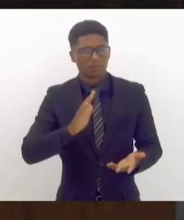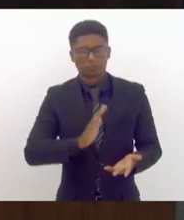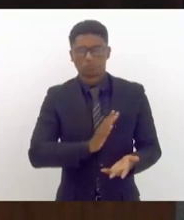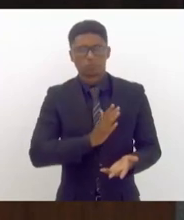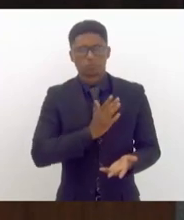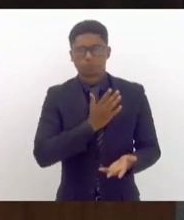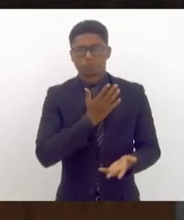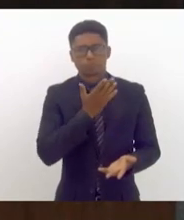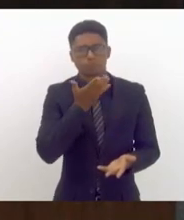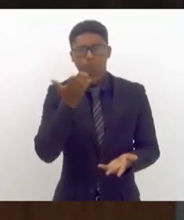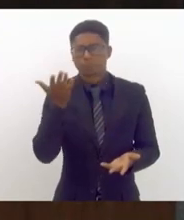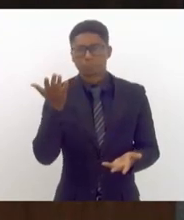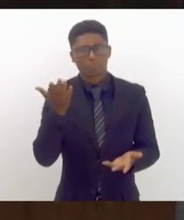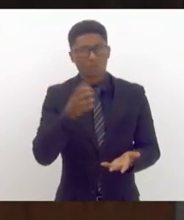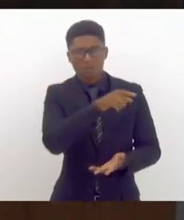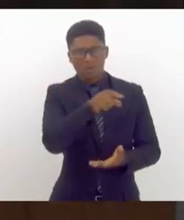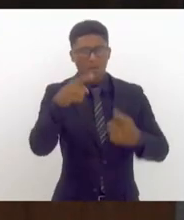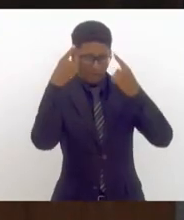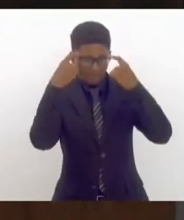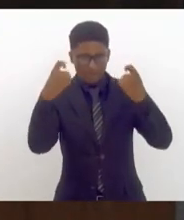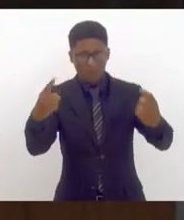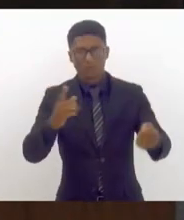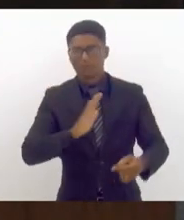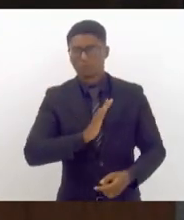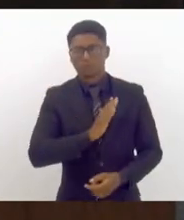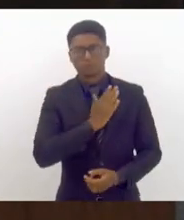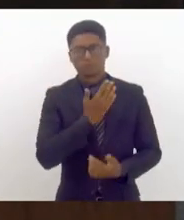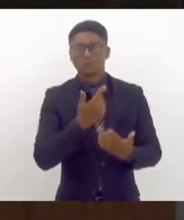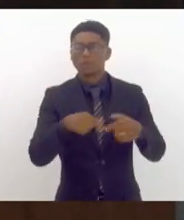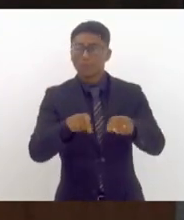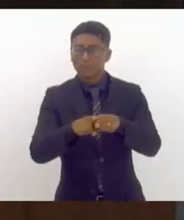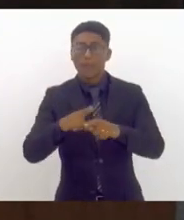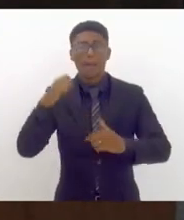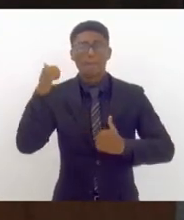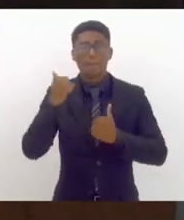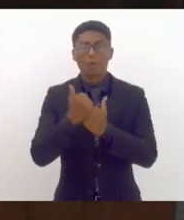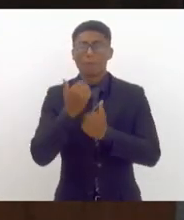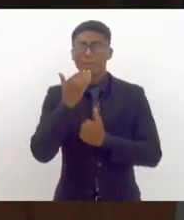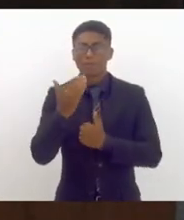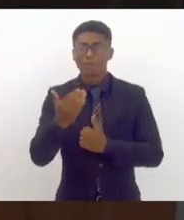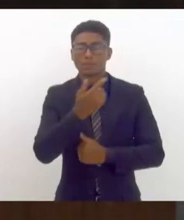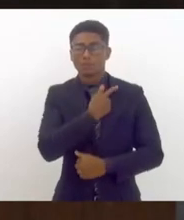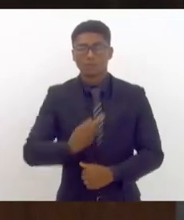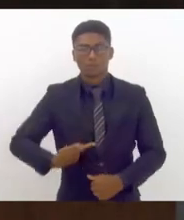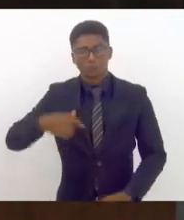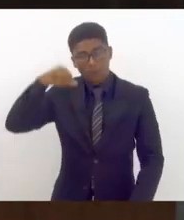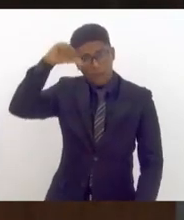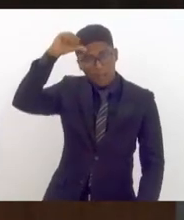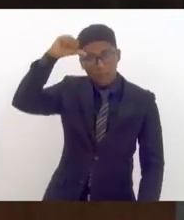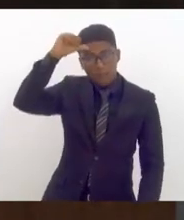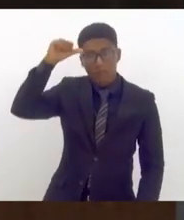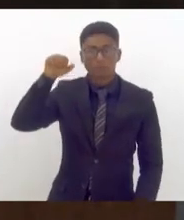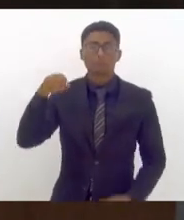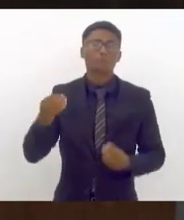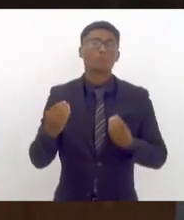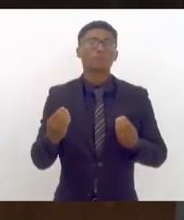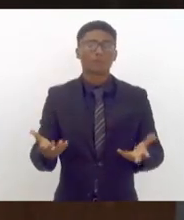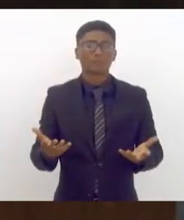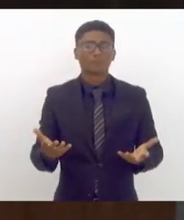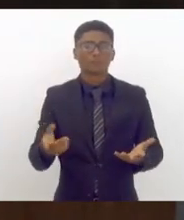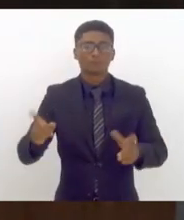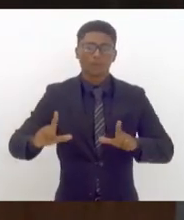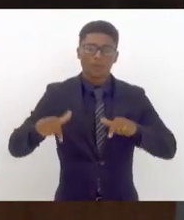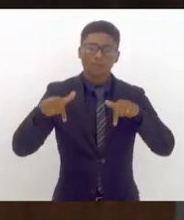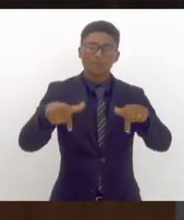de violência e racismo religioso, mas o nosso apoio também pedido aí ao governador Cláudio Castro, que possa ter ações